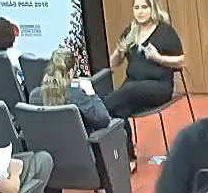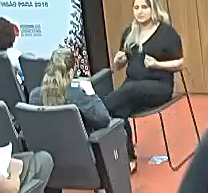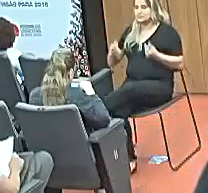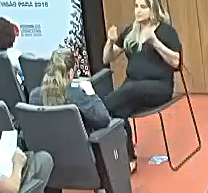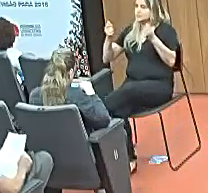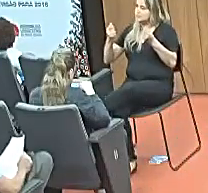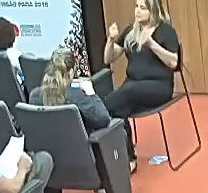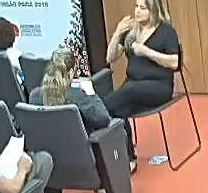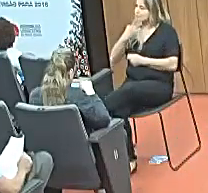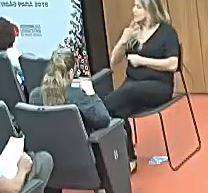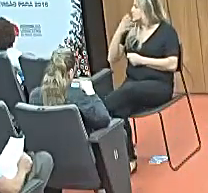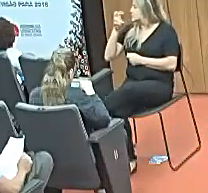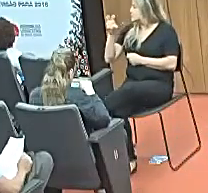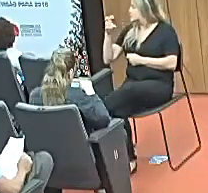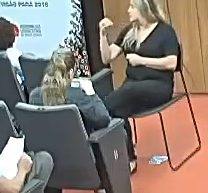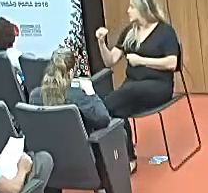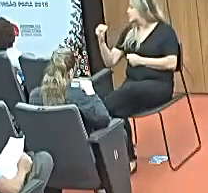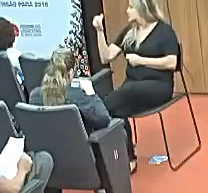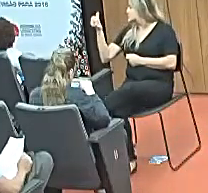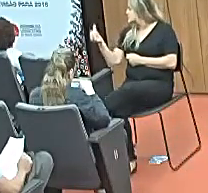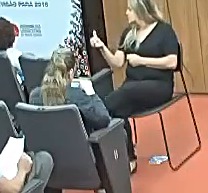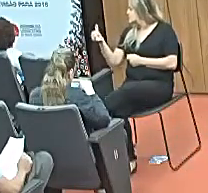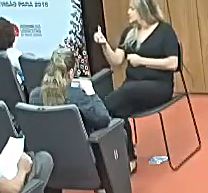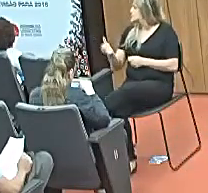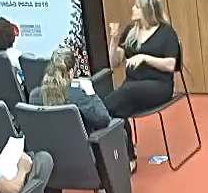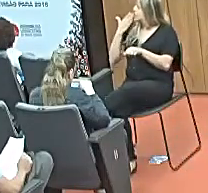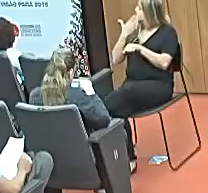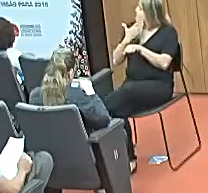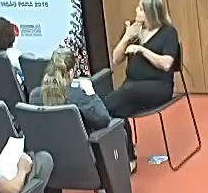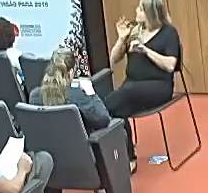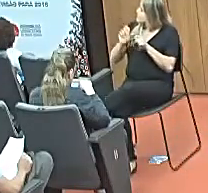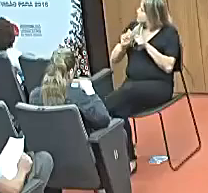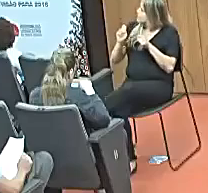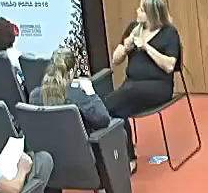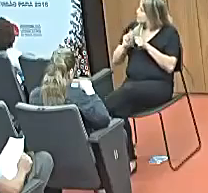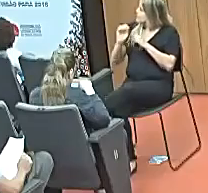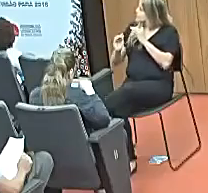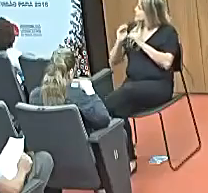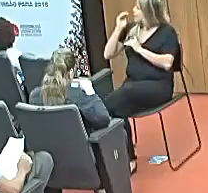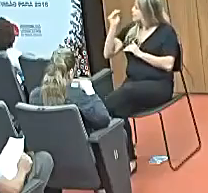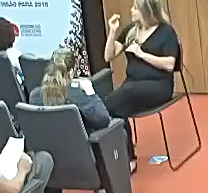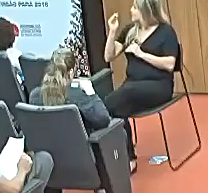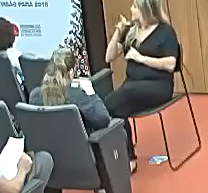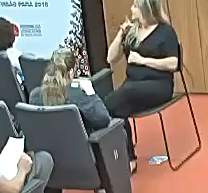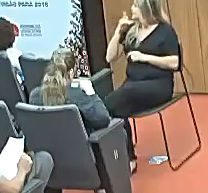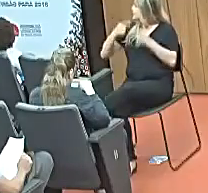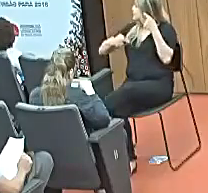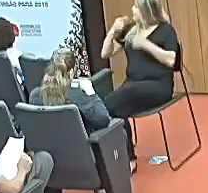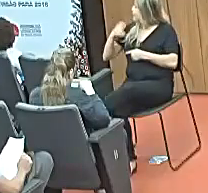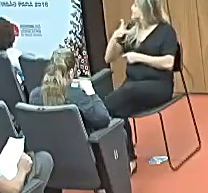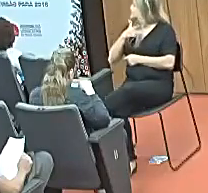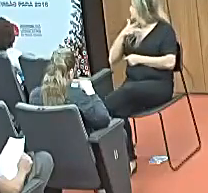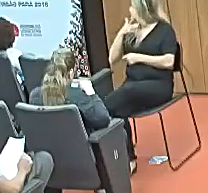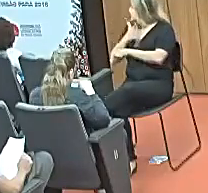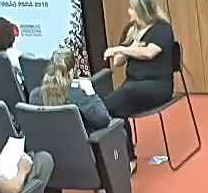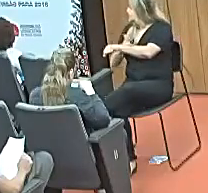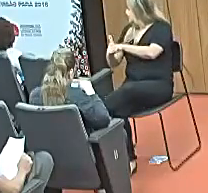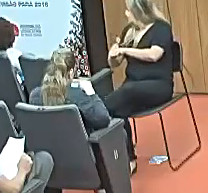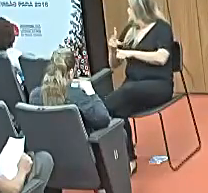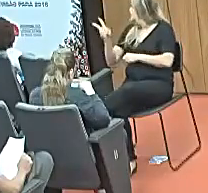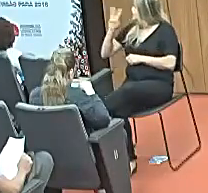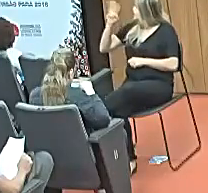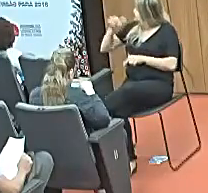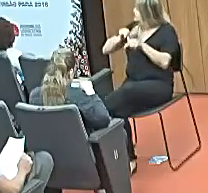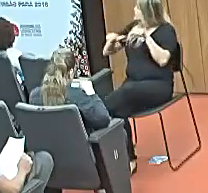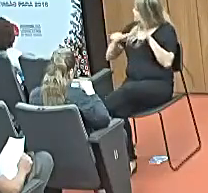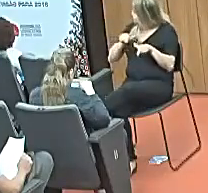nação 4.506 que trata da implementação da política de educação na saúde e valorização dos trabalhadores